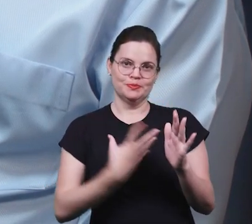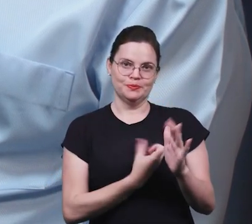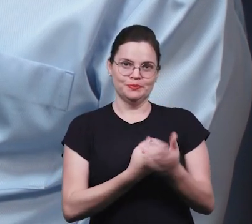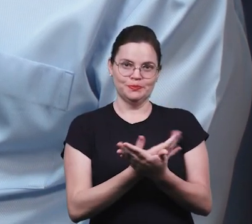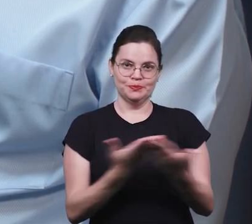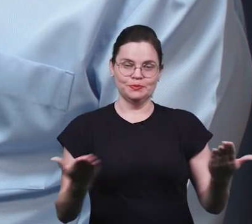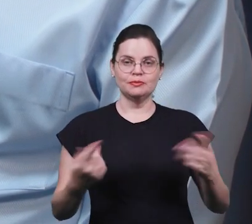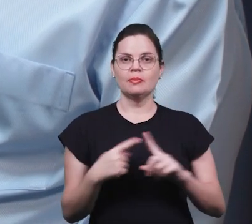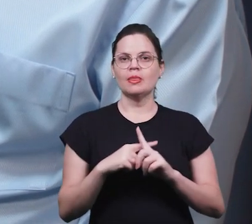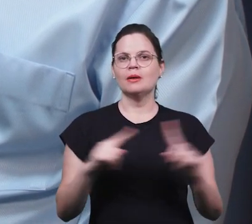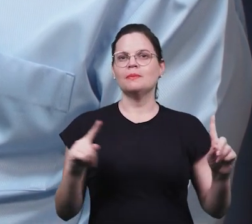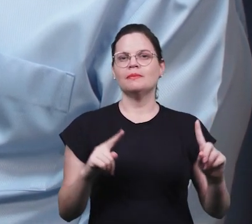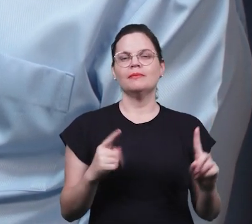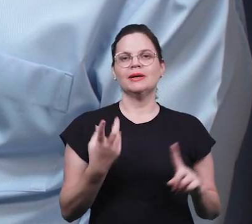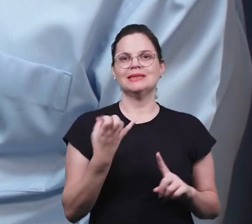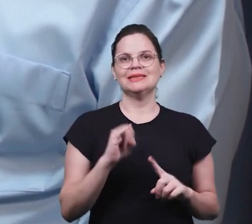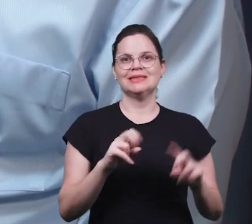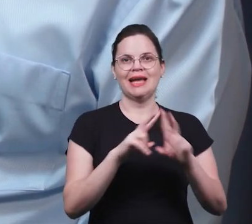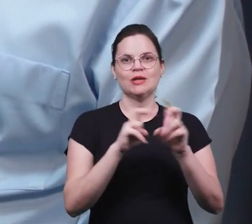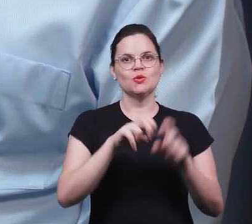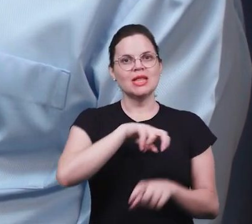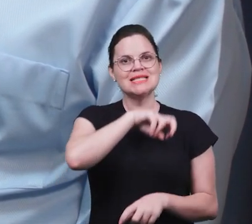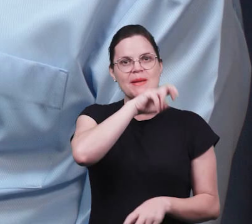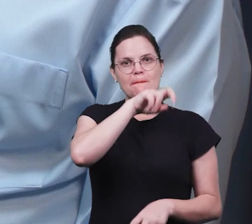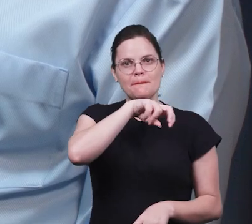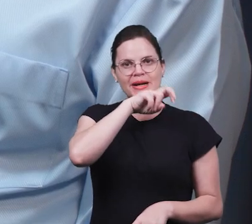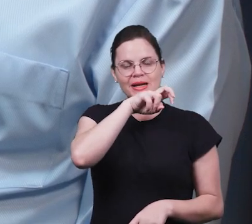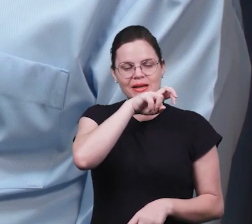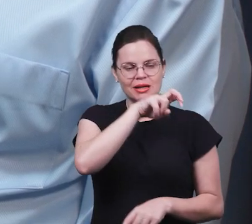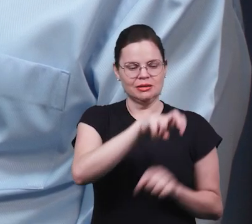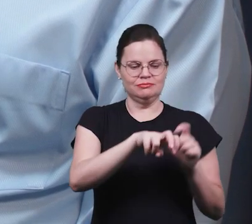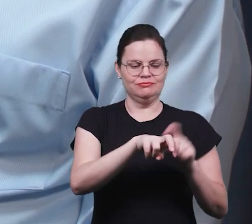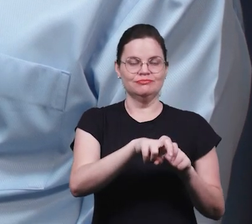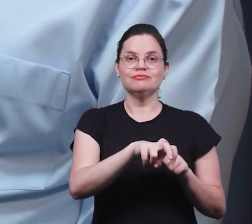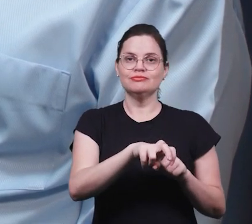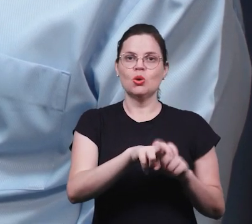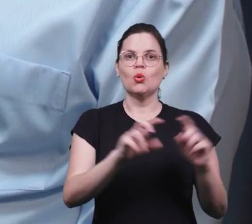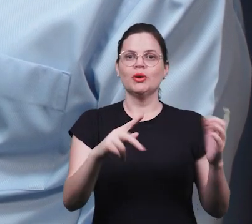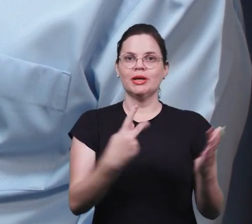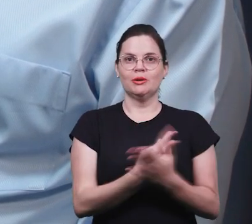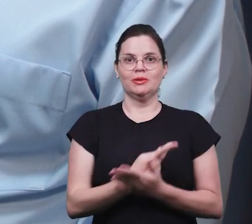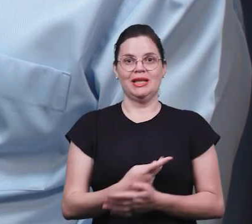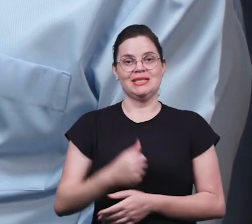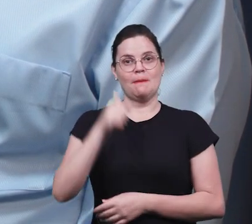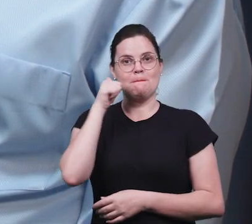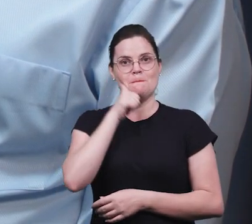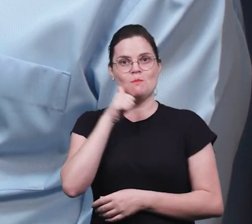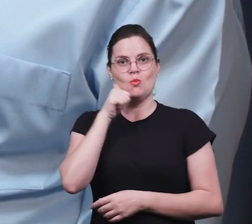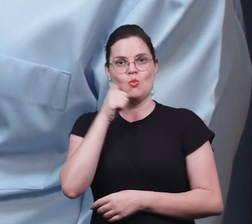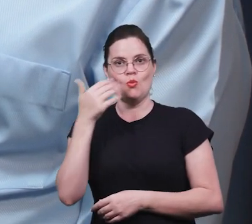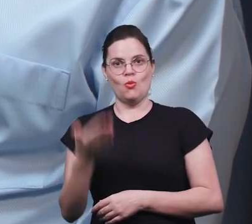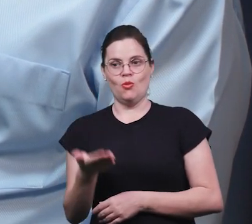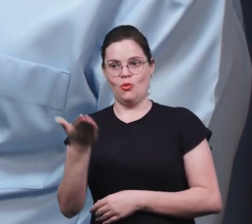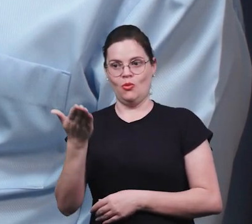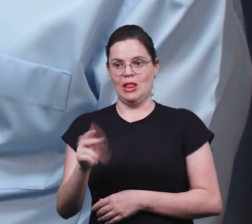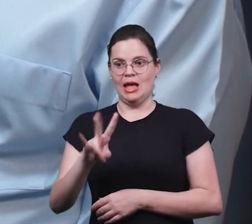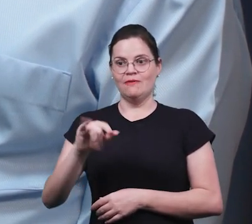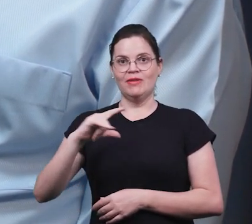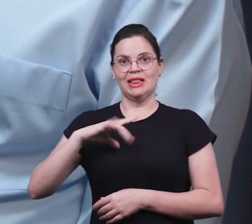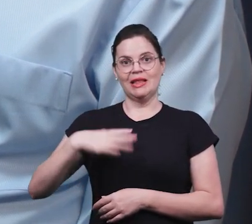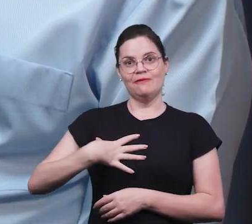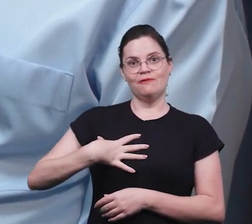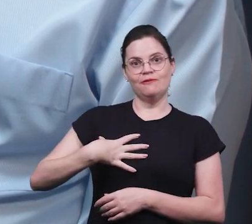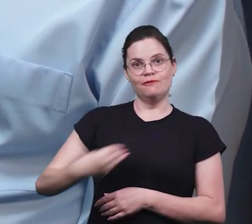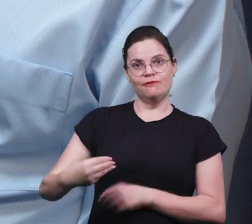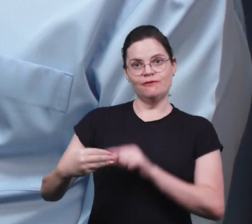esse juízo falando sobre a serpente e que ela seria ferida na cabeça, mas que ela feriria o